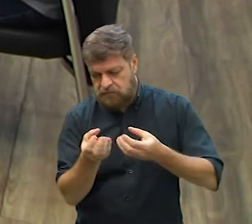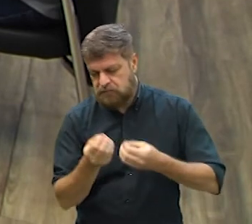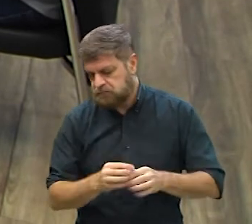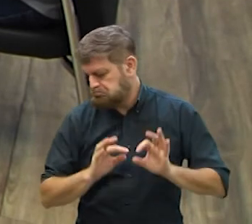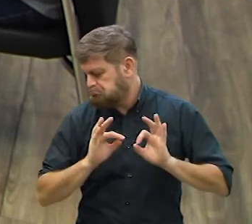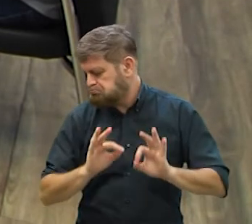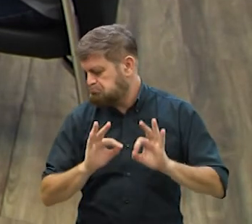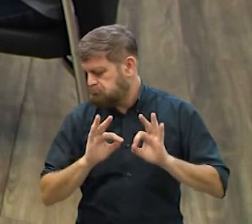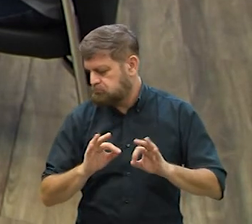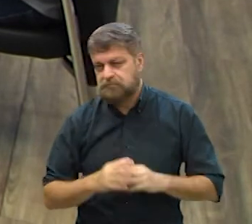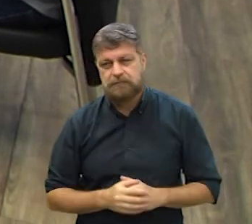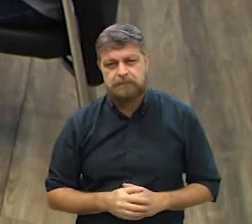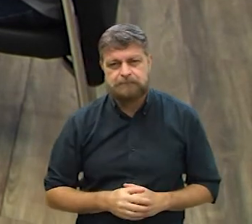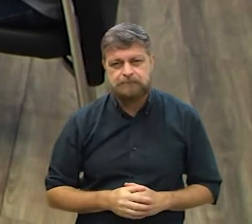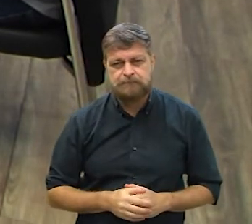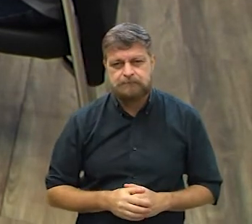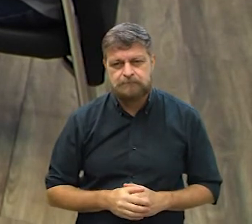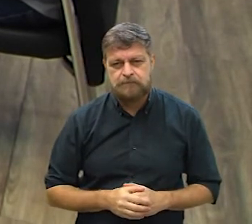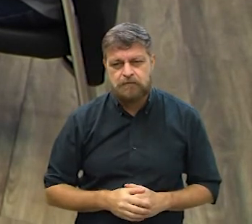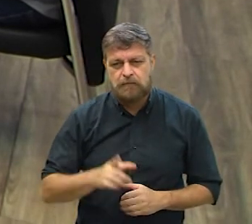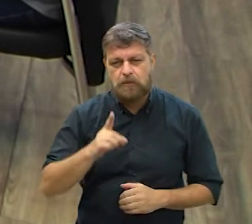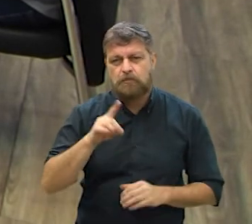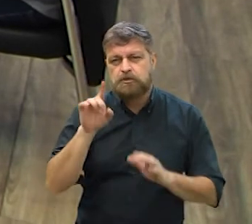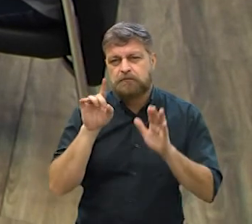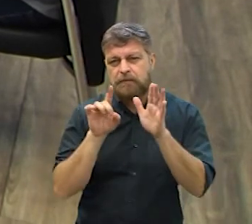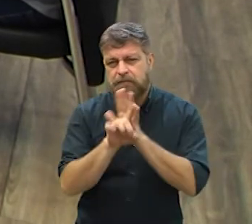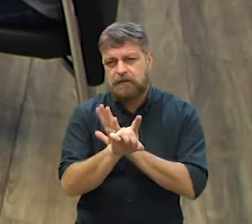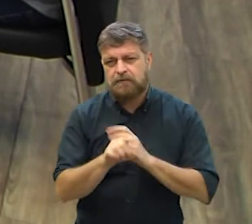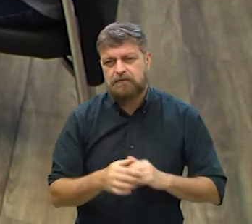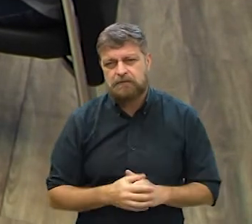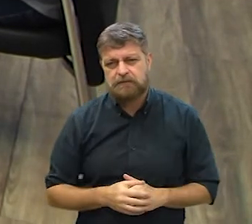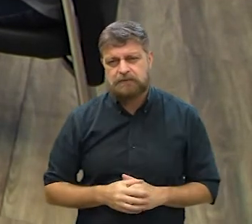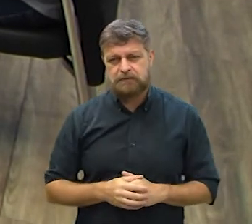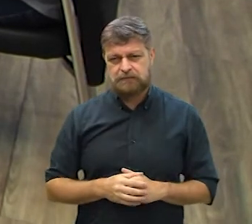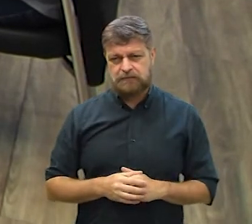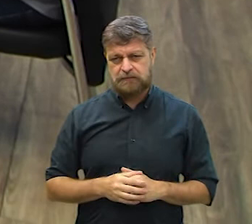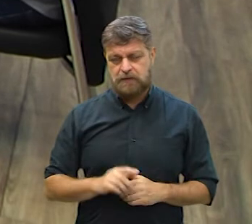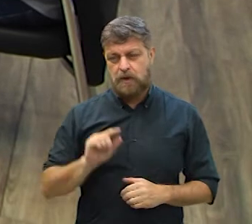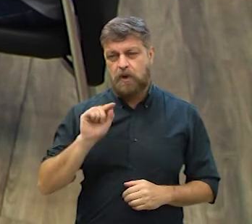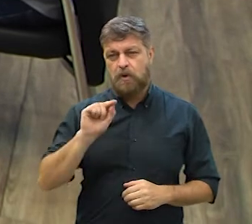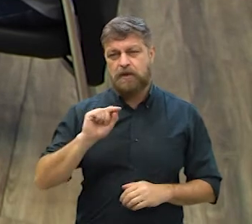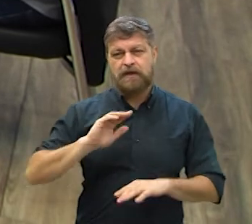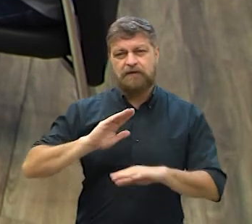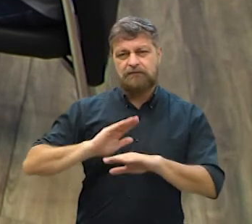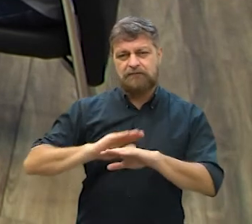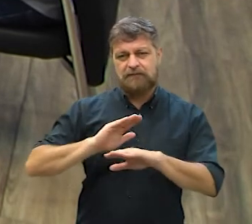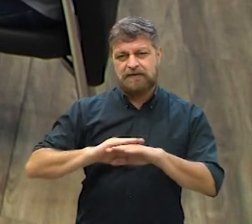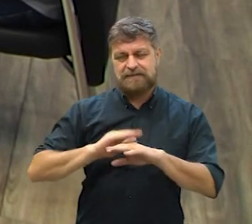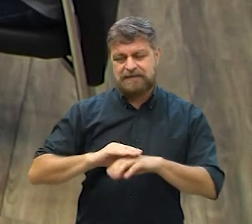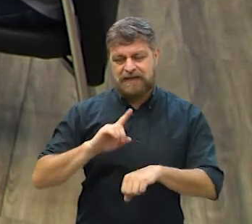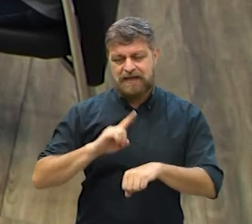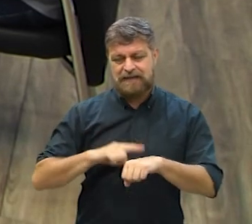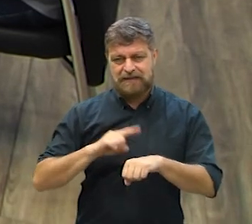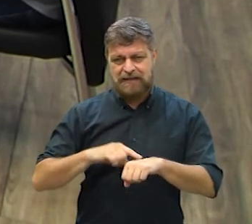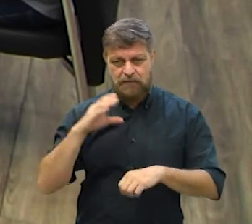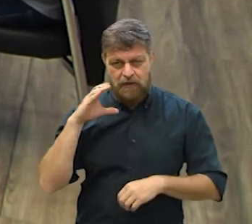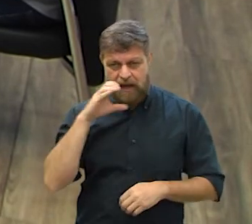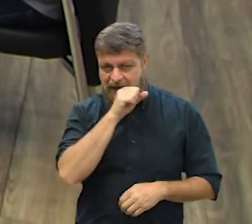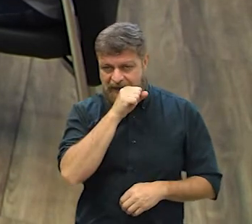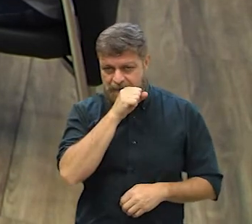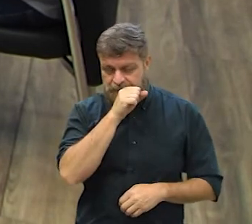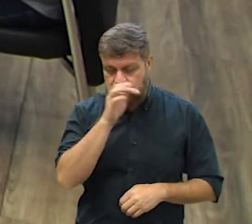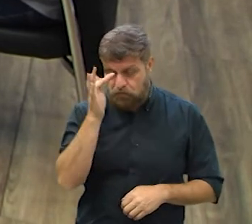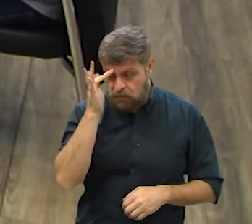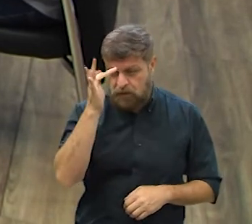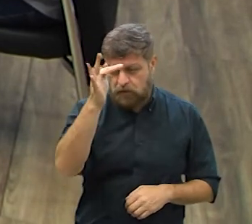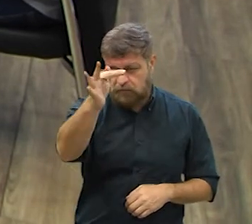passou aqui para a gente. E a última pergunta é: o que pode ser feito a curto, médio e longo